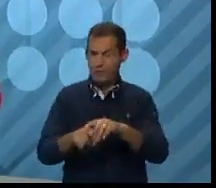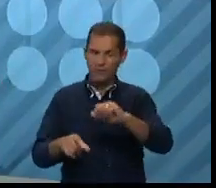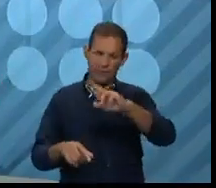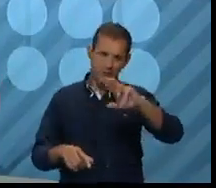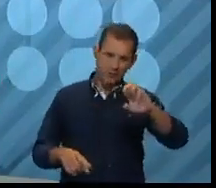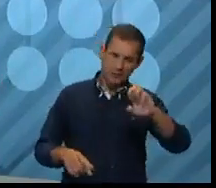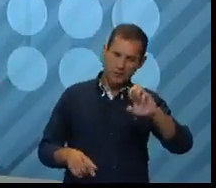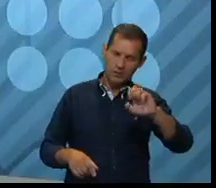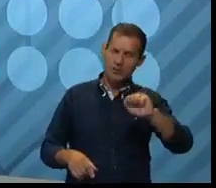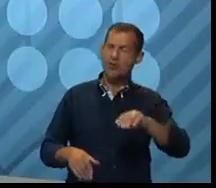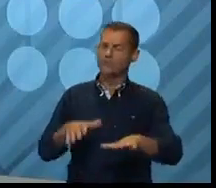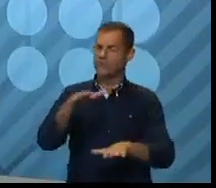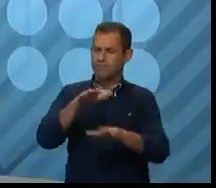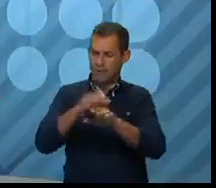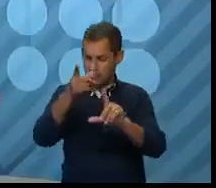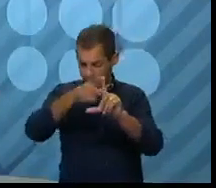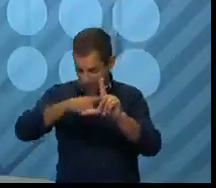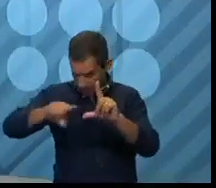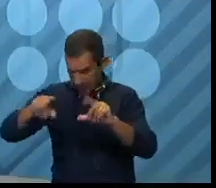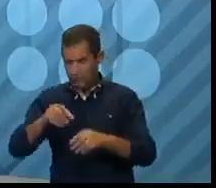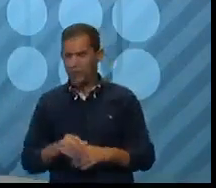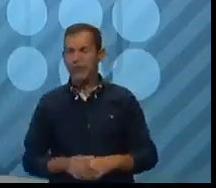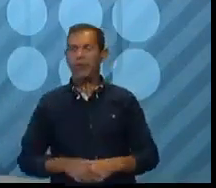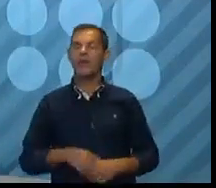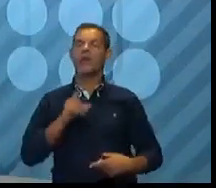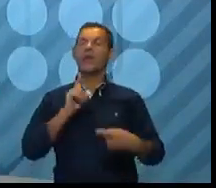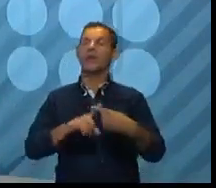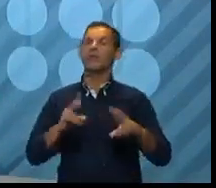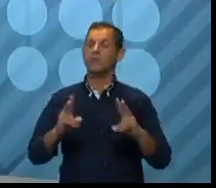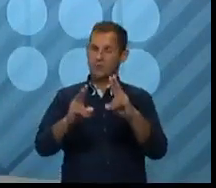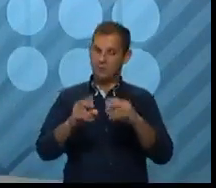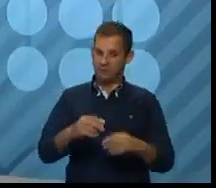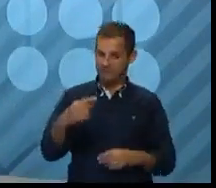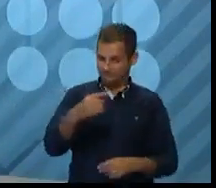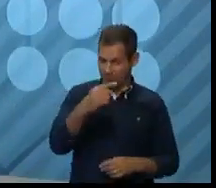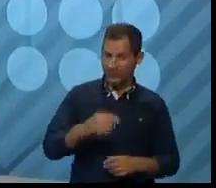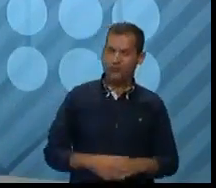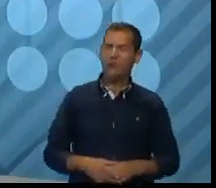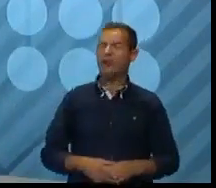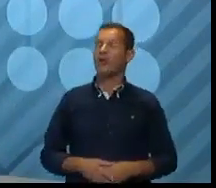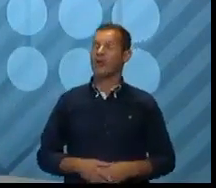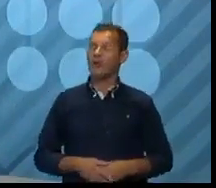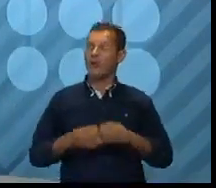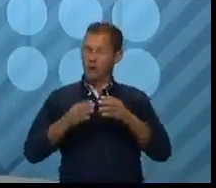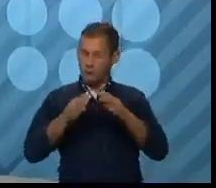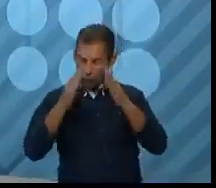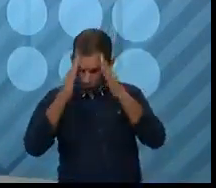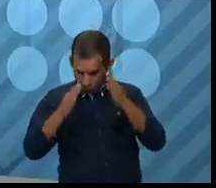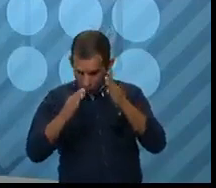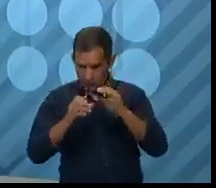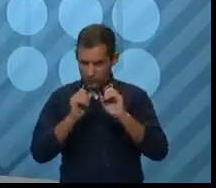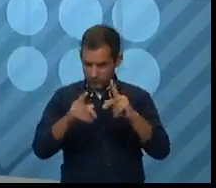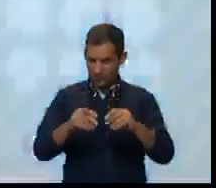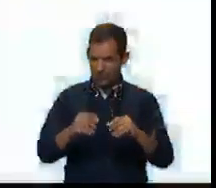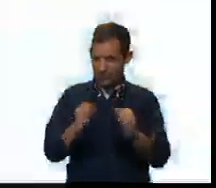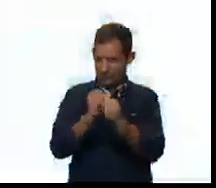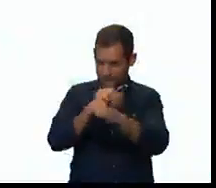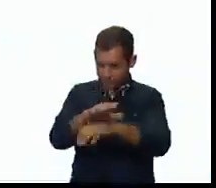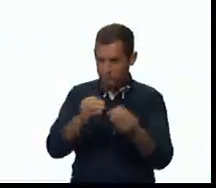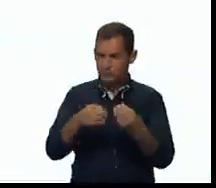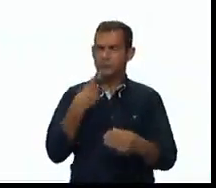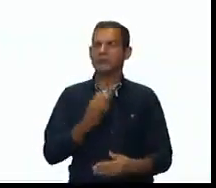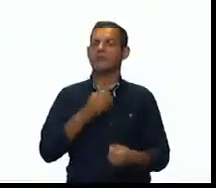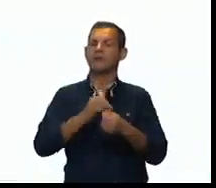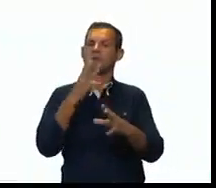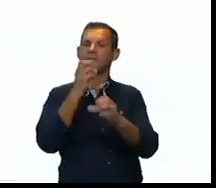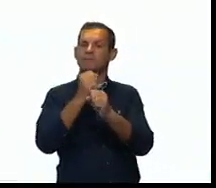está abaixo da curva, a primeira alternativa será o valor negativo. Então, atente-se a isso. Acompanhe no quadro como que a gente vai